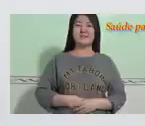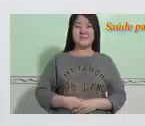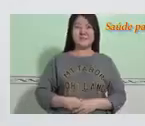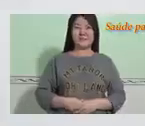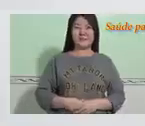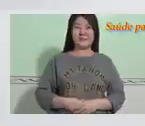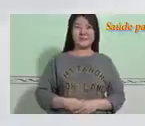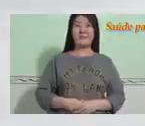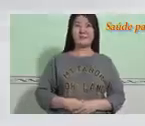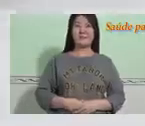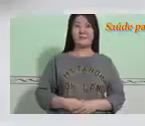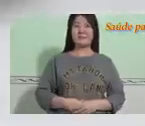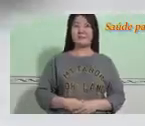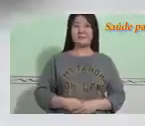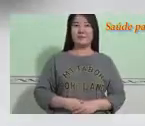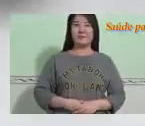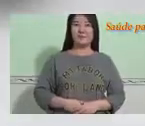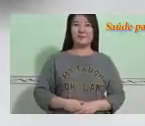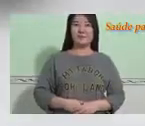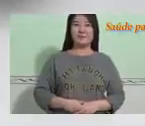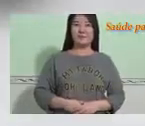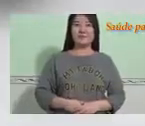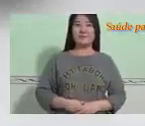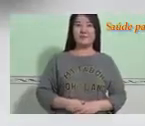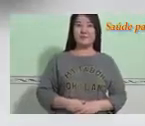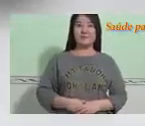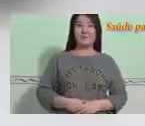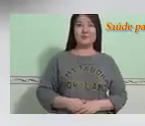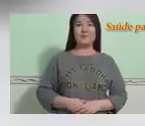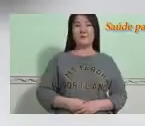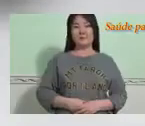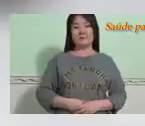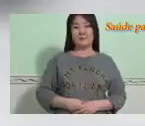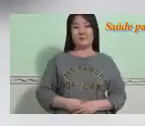estar presente nas células estranhas ao organismo.